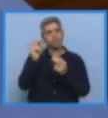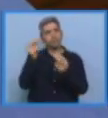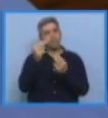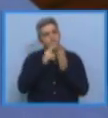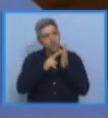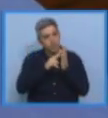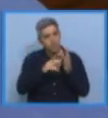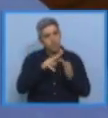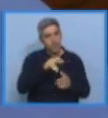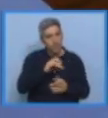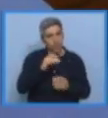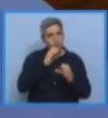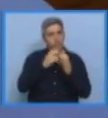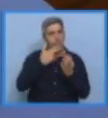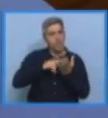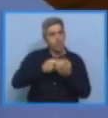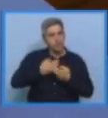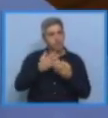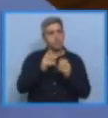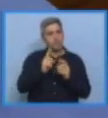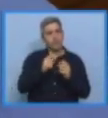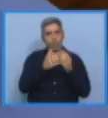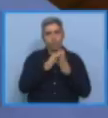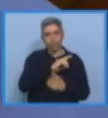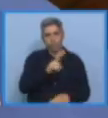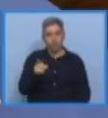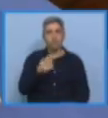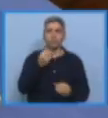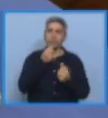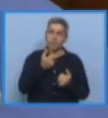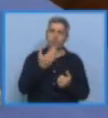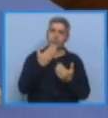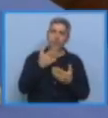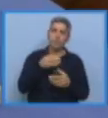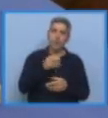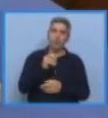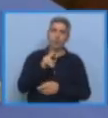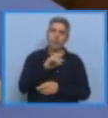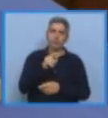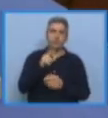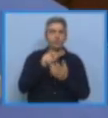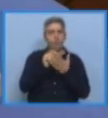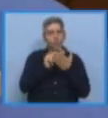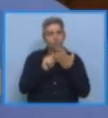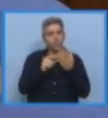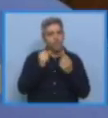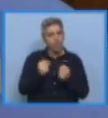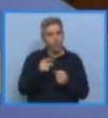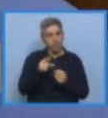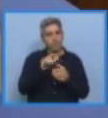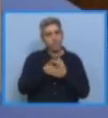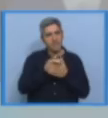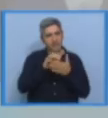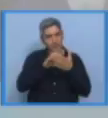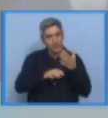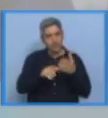a pensar, de facto, na comunicação da verdade que implica a todos. Muito bem. Paulo Rocha, obrigado por partilhares connosco então estes pontos fortes da mensagem do